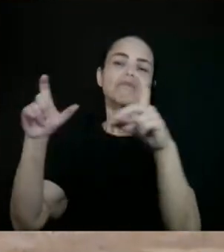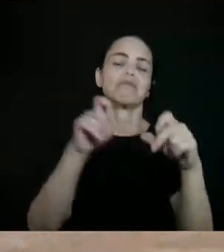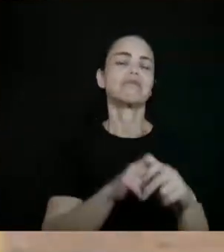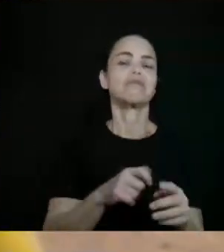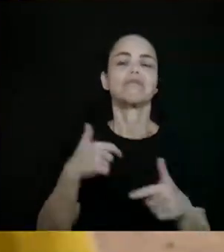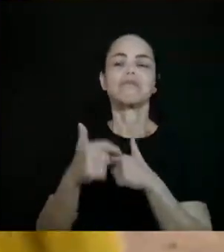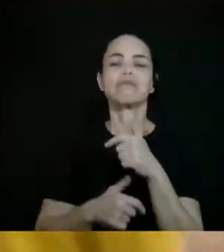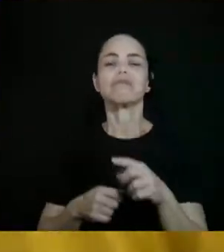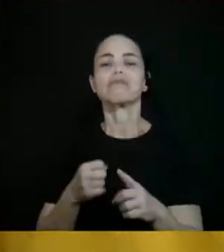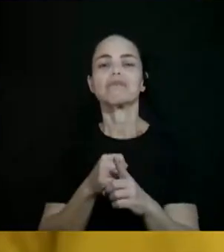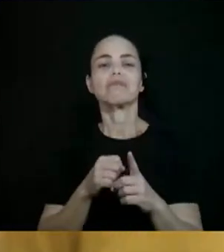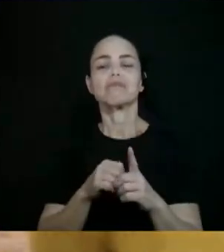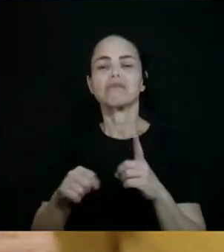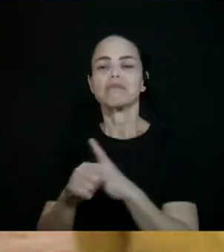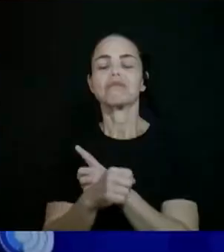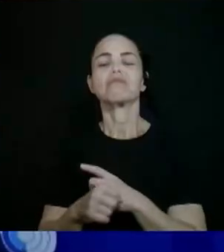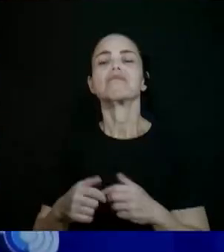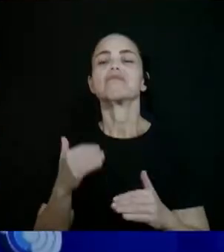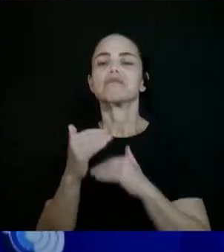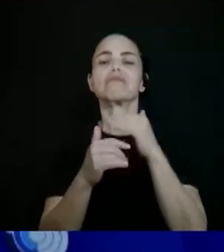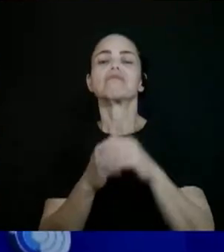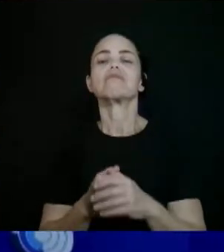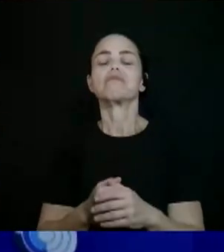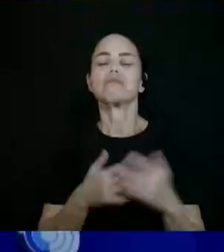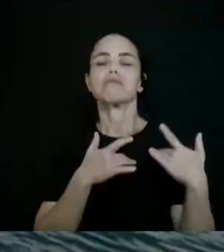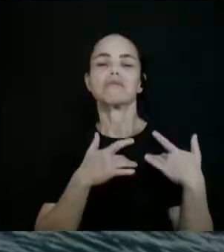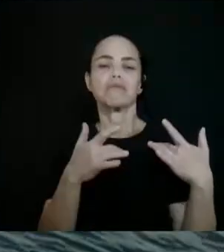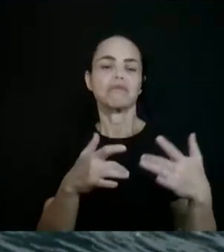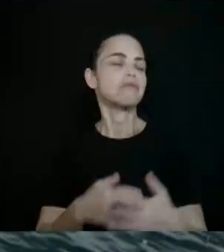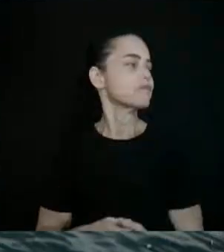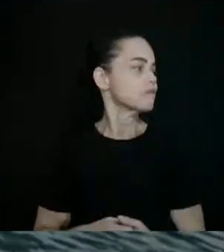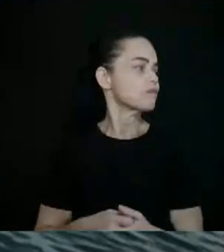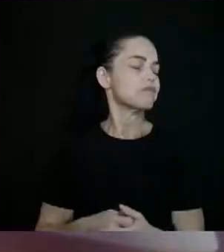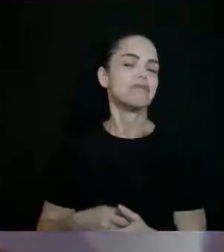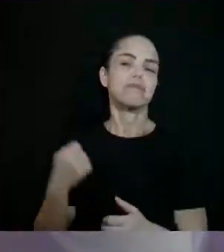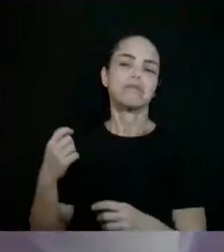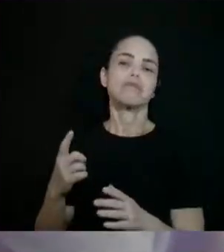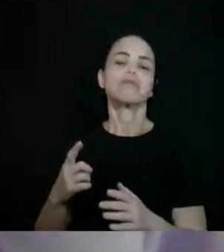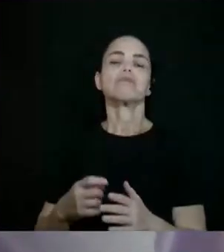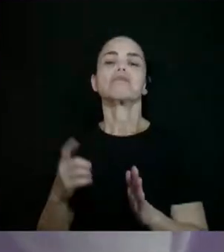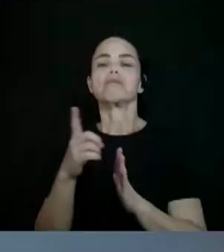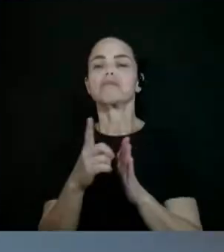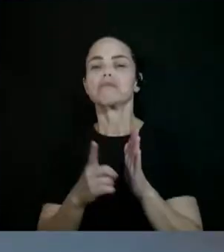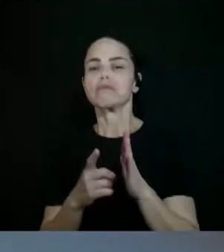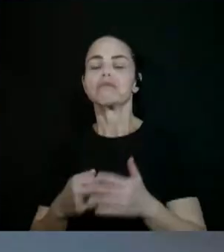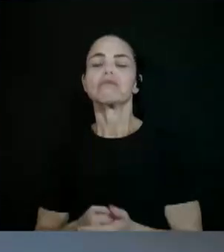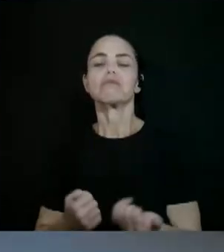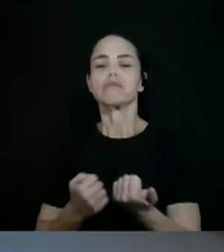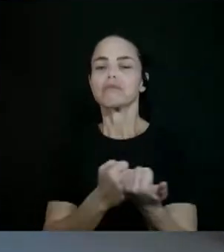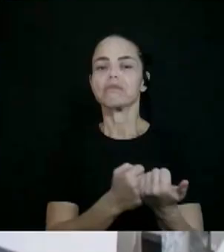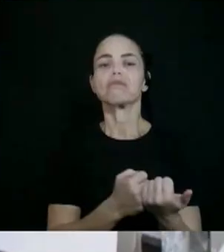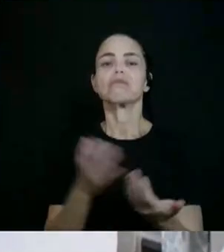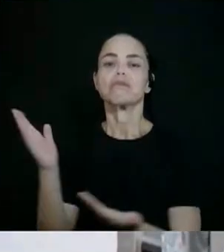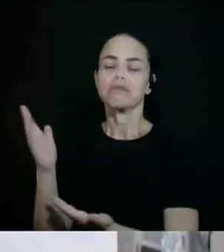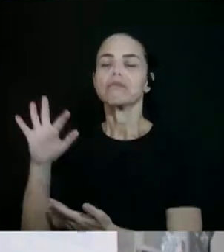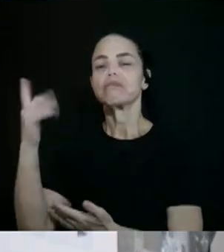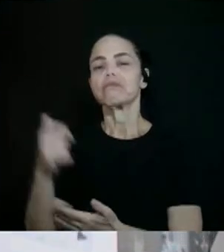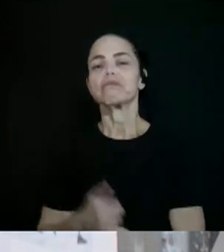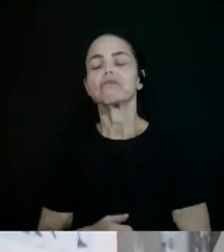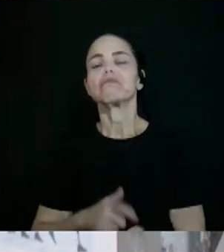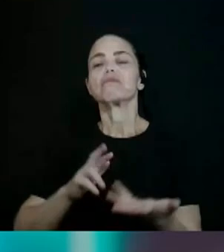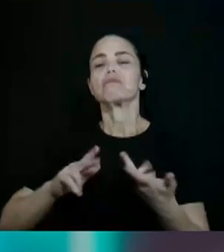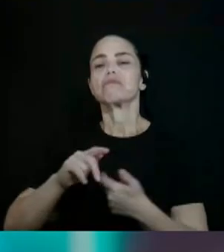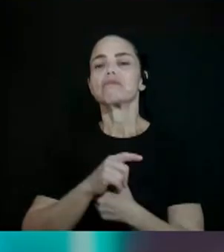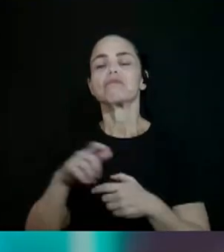voluntários desenvolvidos pela Igreja ao longo das últimas décadas, com ações de apoio humanitário realizadas em diferentes regiões